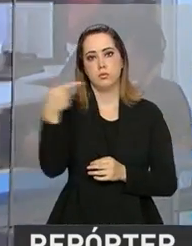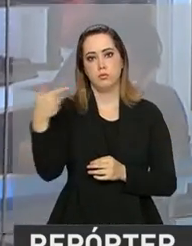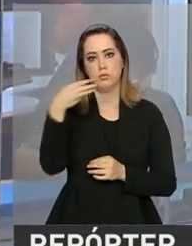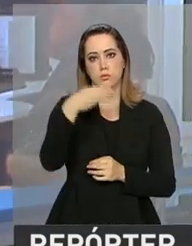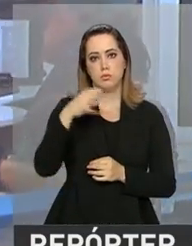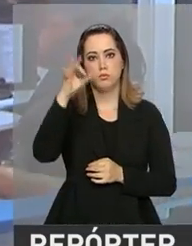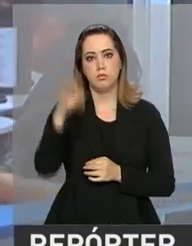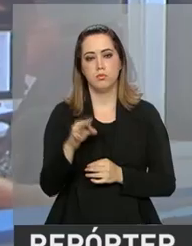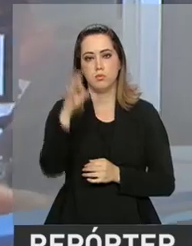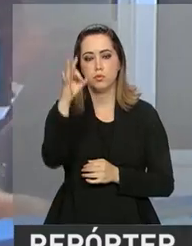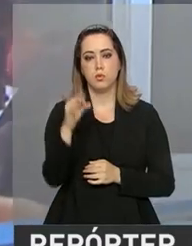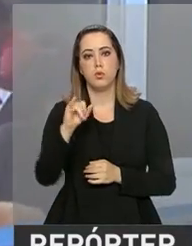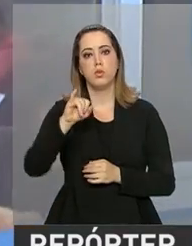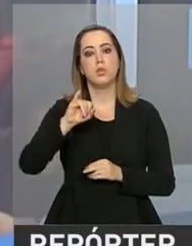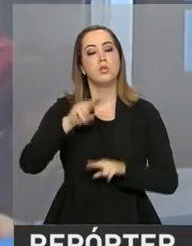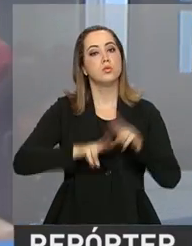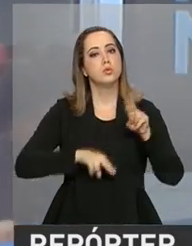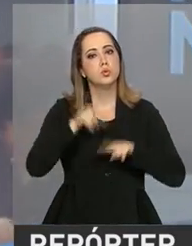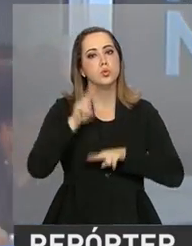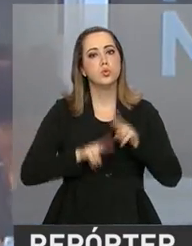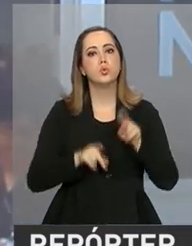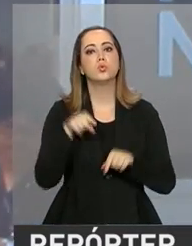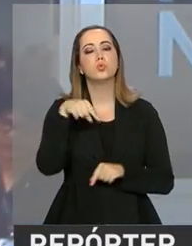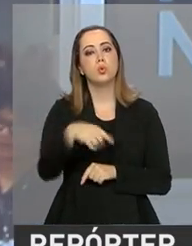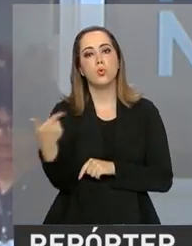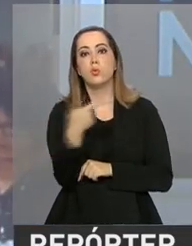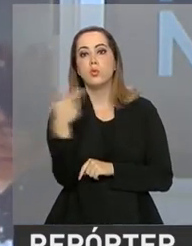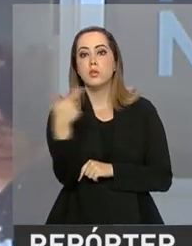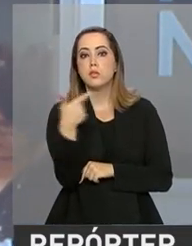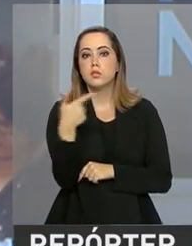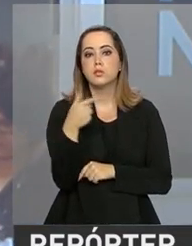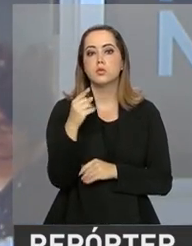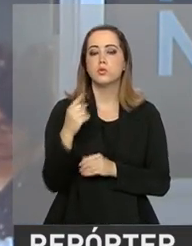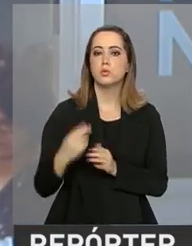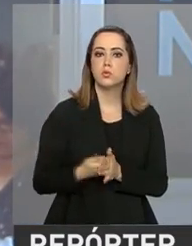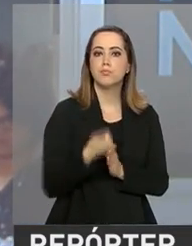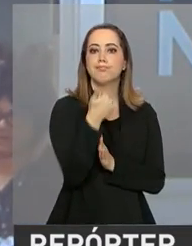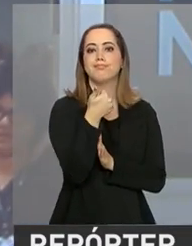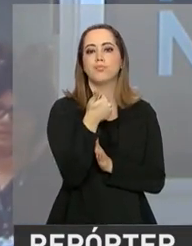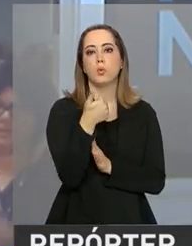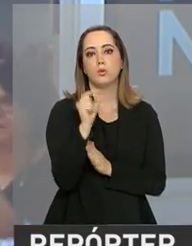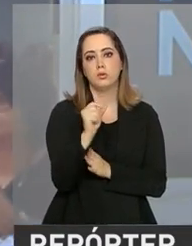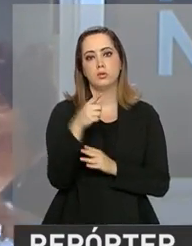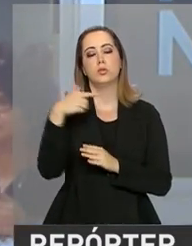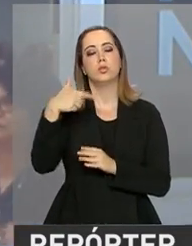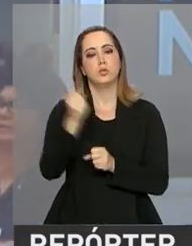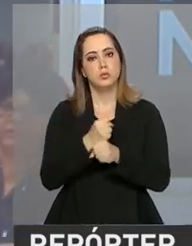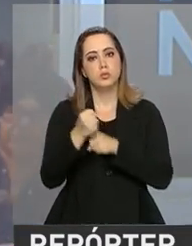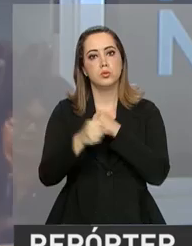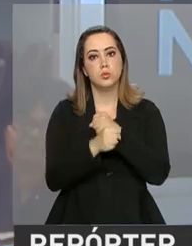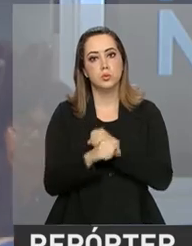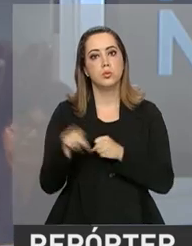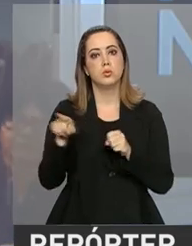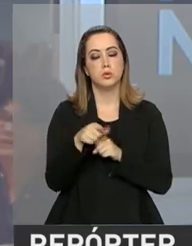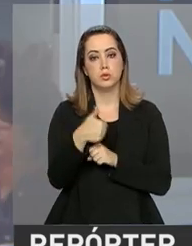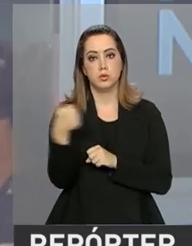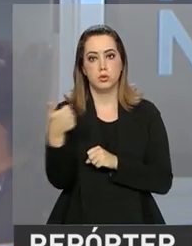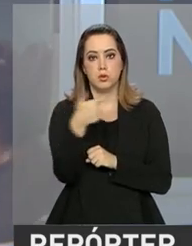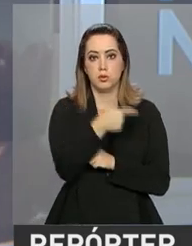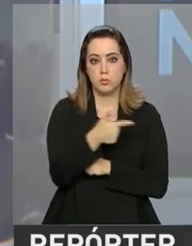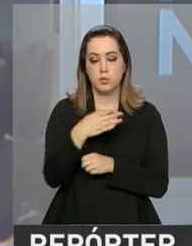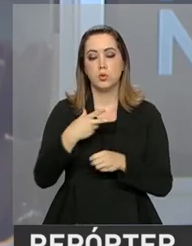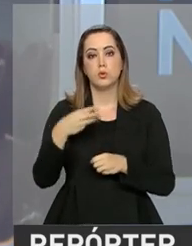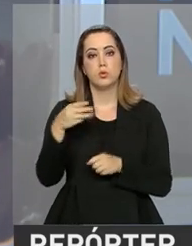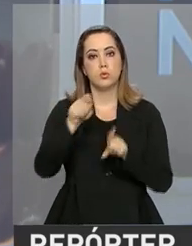junho de acordo com o banco central Esse foi o segundo Resultado positivo do ano e dos últimos 12 meses e pode representar o